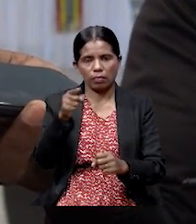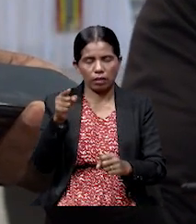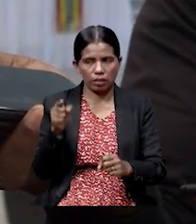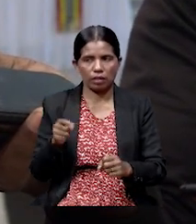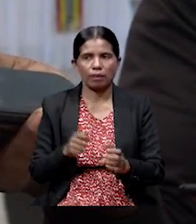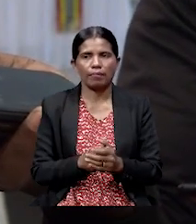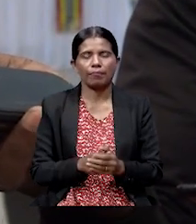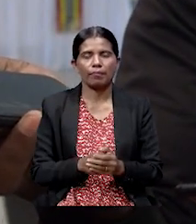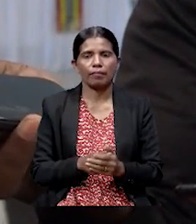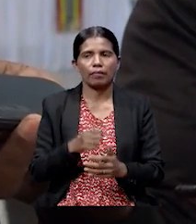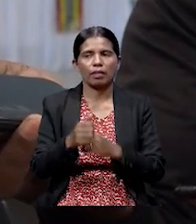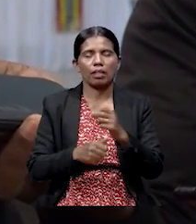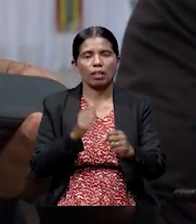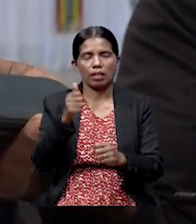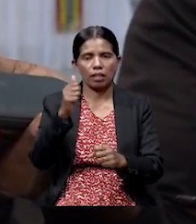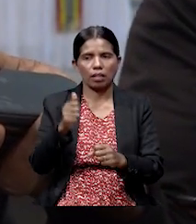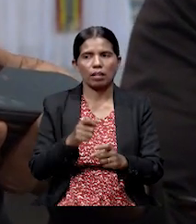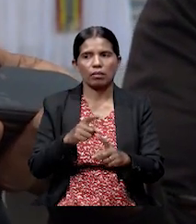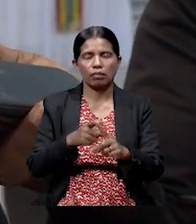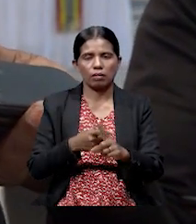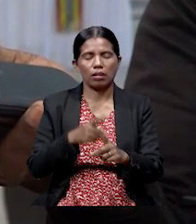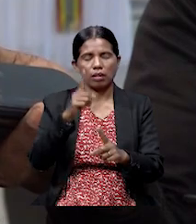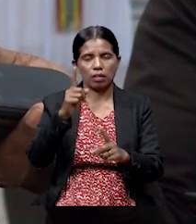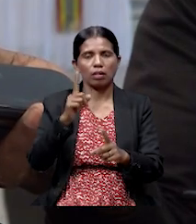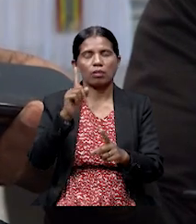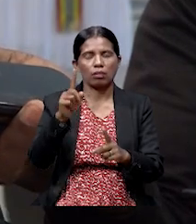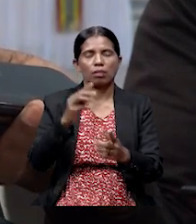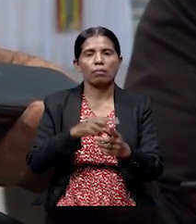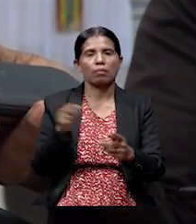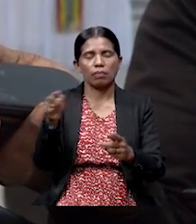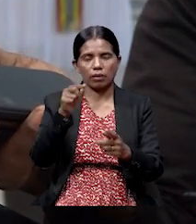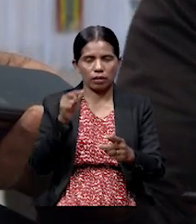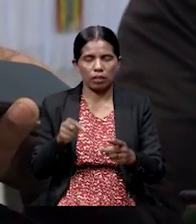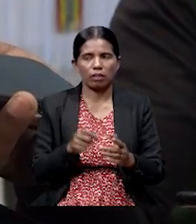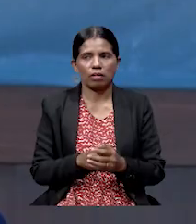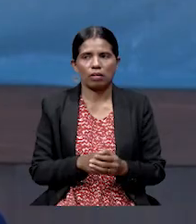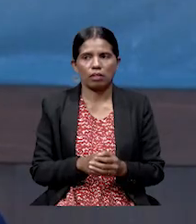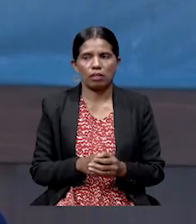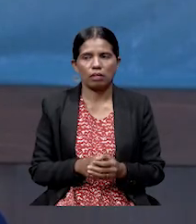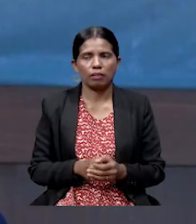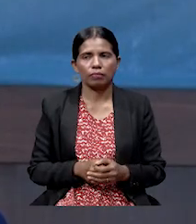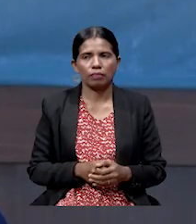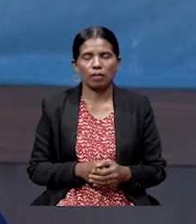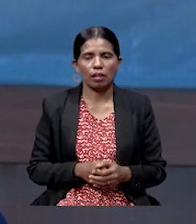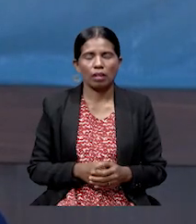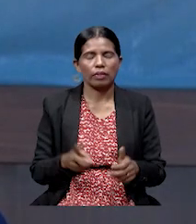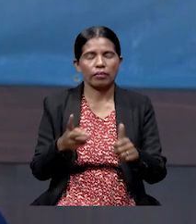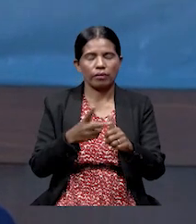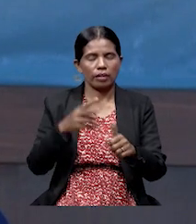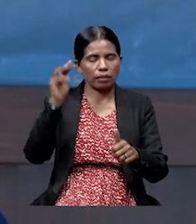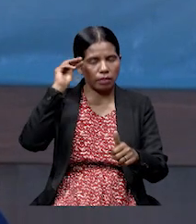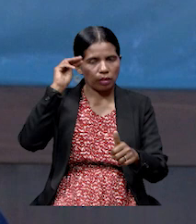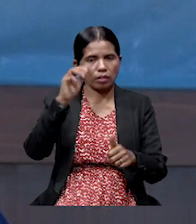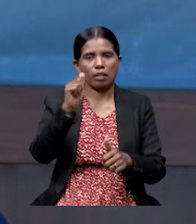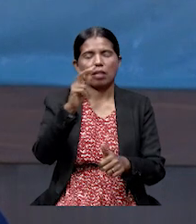tina ida, quer dizer que fulang ida 1% de. Tansama MC Akara pada deve ilir 10% fula inda. Vice-Ministro Finanças Antonio